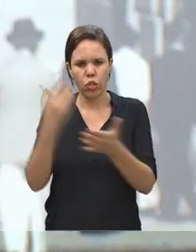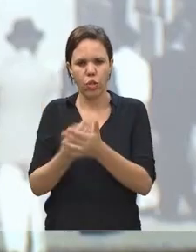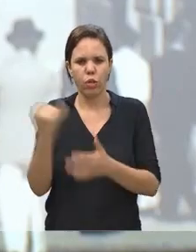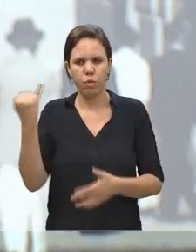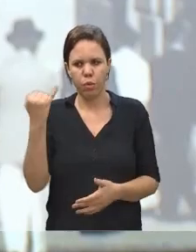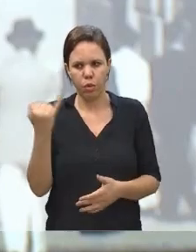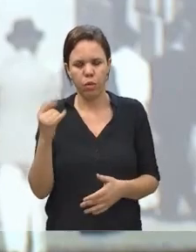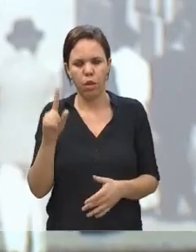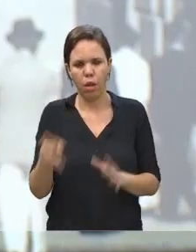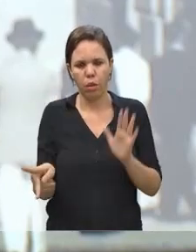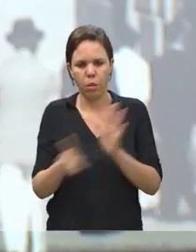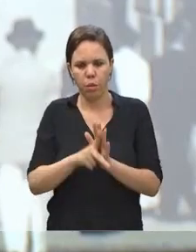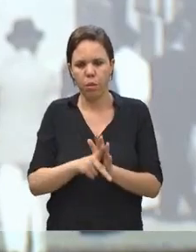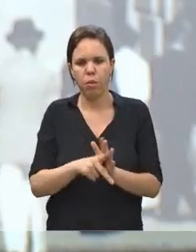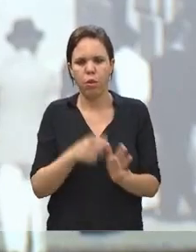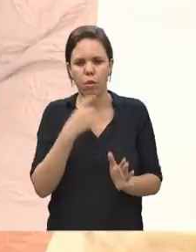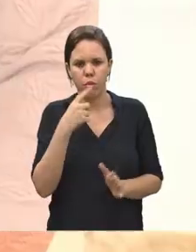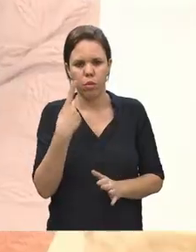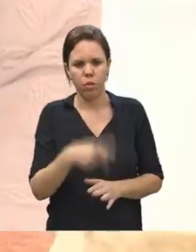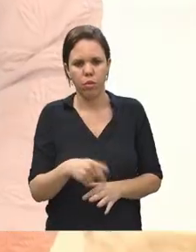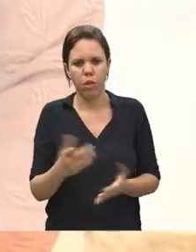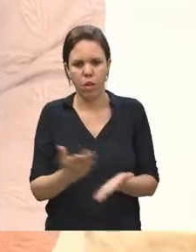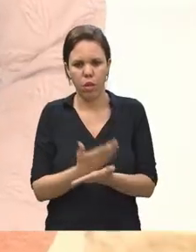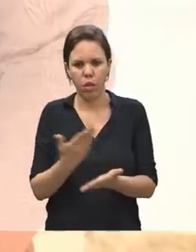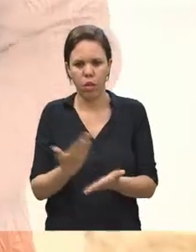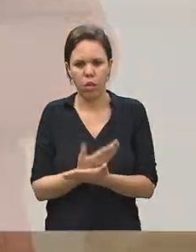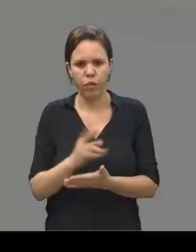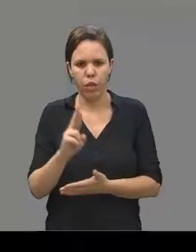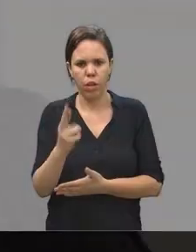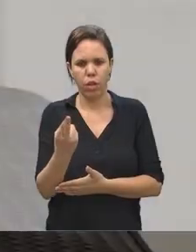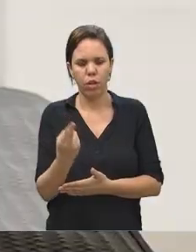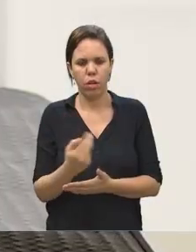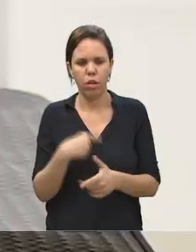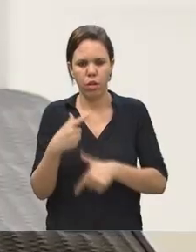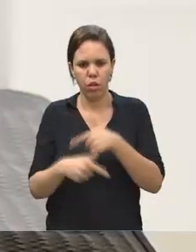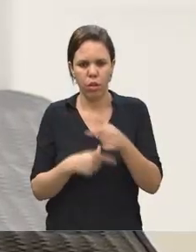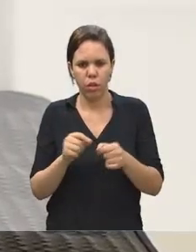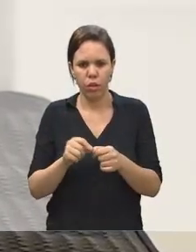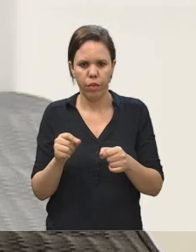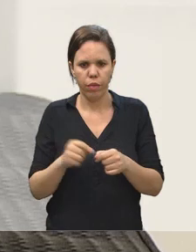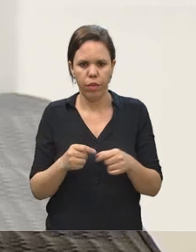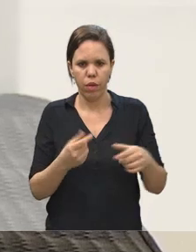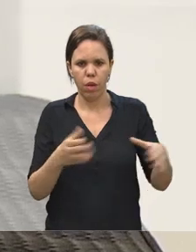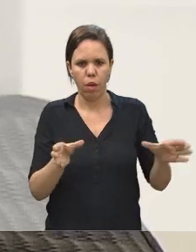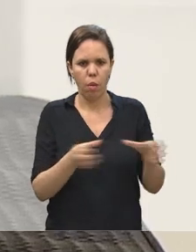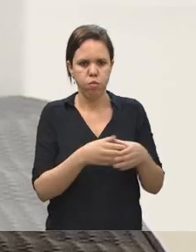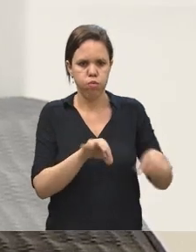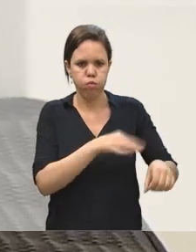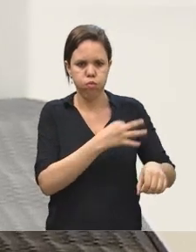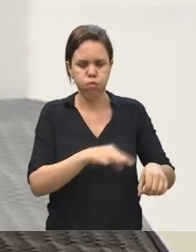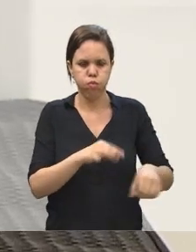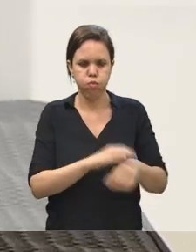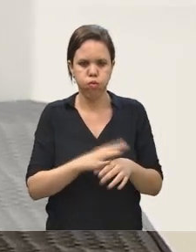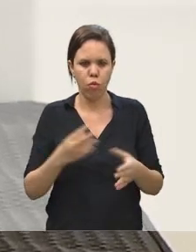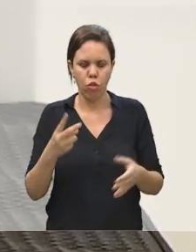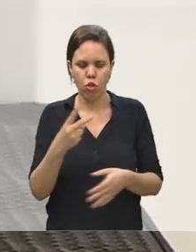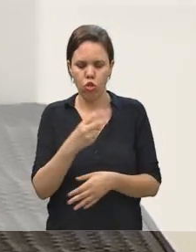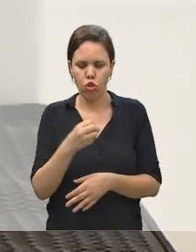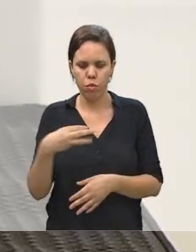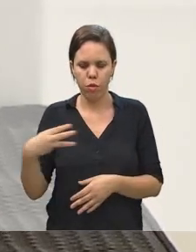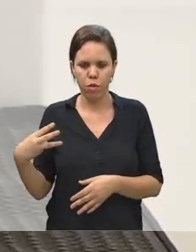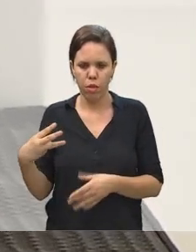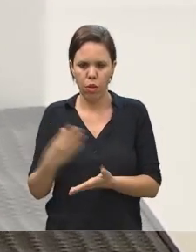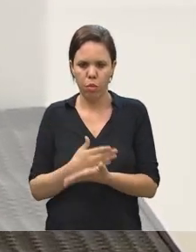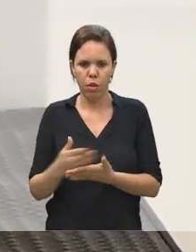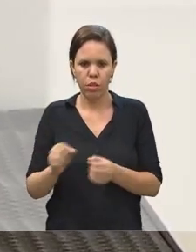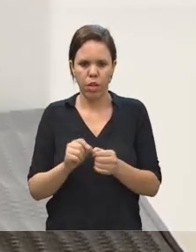históricas, né, importantes, é um patrimônio, na verdade. Então... Esse livro resulta de um trabalho, que é uma colaboração com a Sinfônica desde 2003, que é